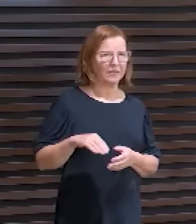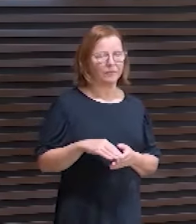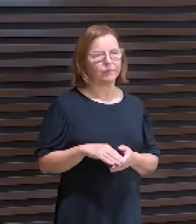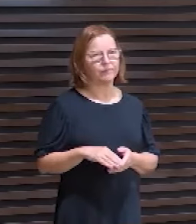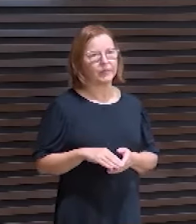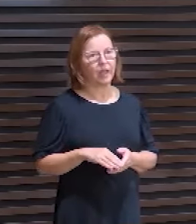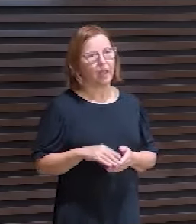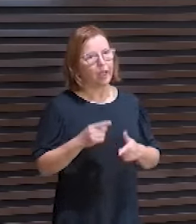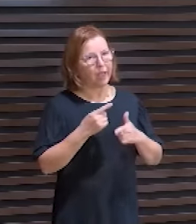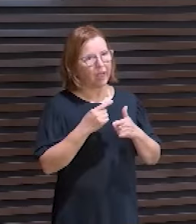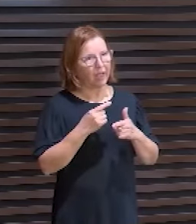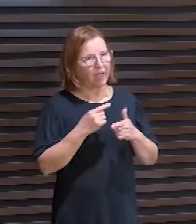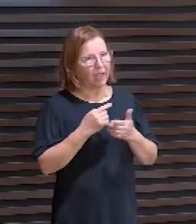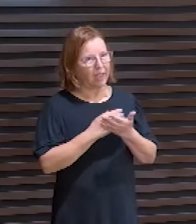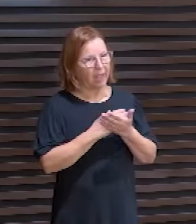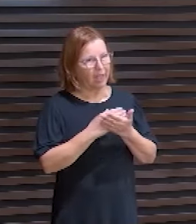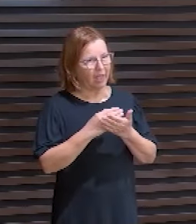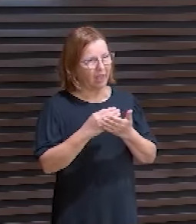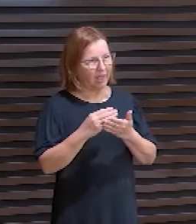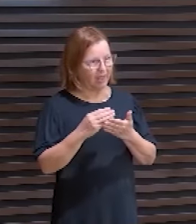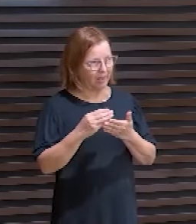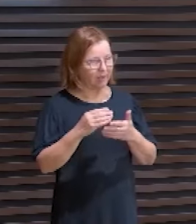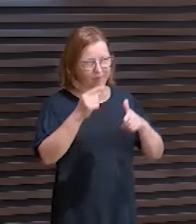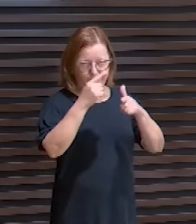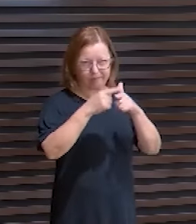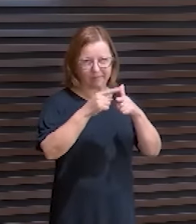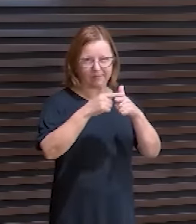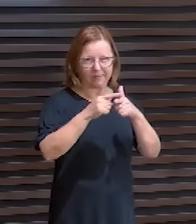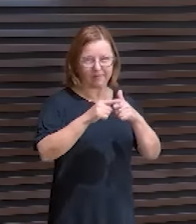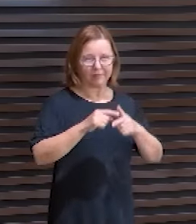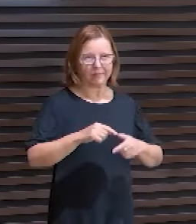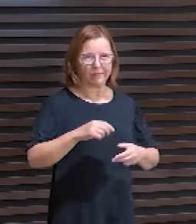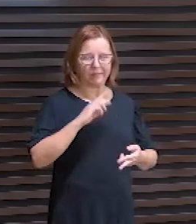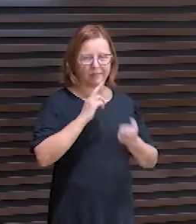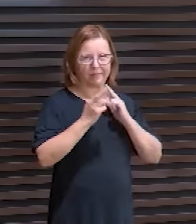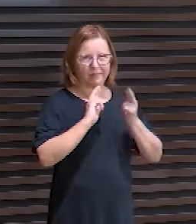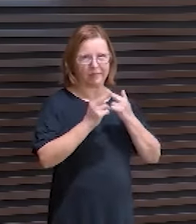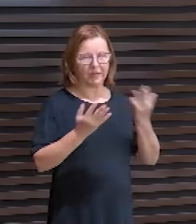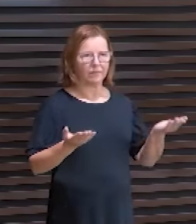essas são as conversas que a gente ouve não é